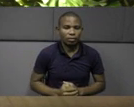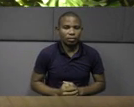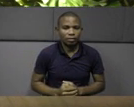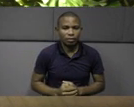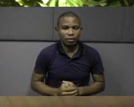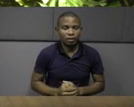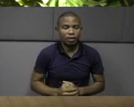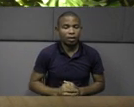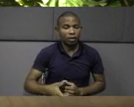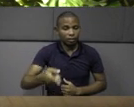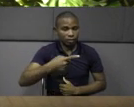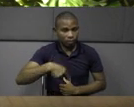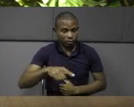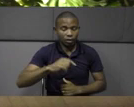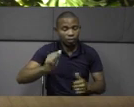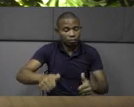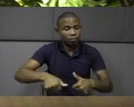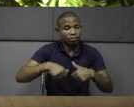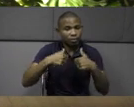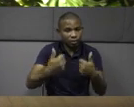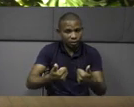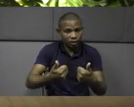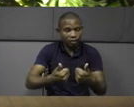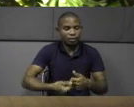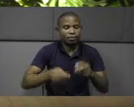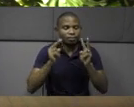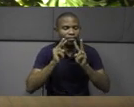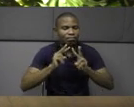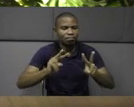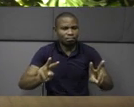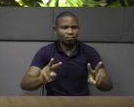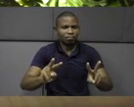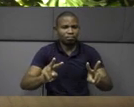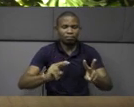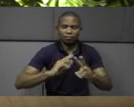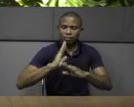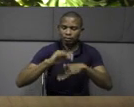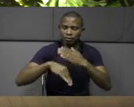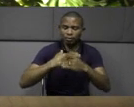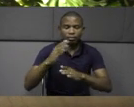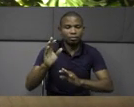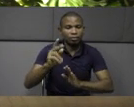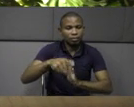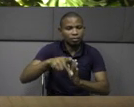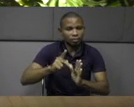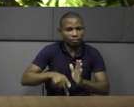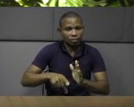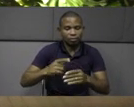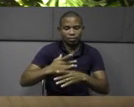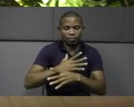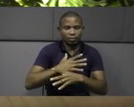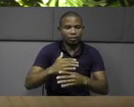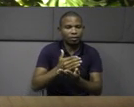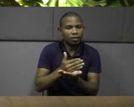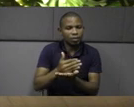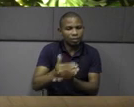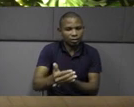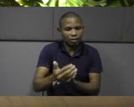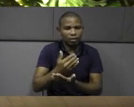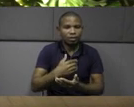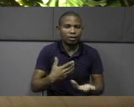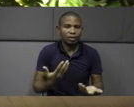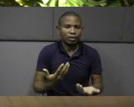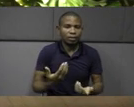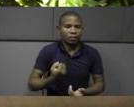aprimorando a nossa perspectiva de planejamento urbano e começando obviamente com um é o capítulo referente às cidades em 88